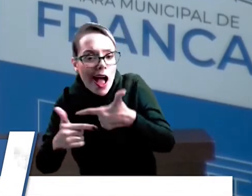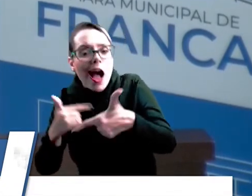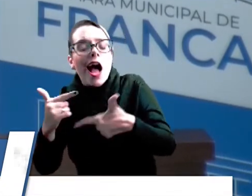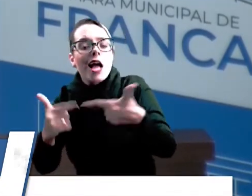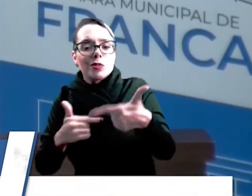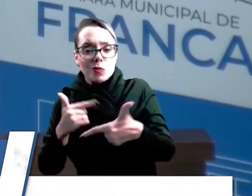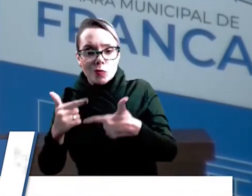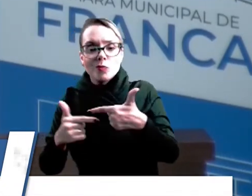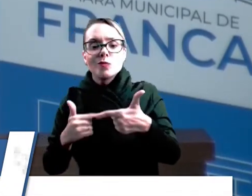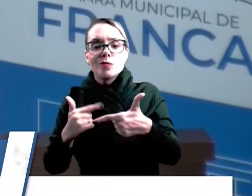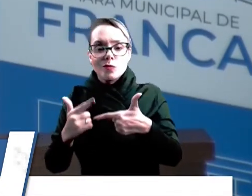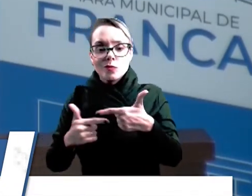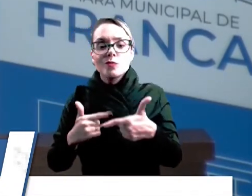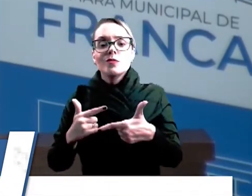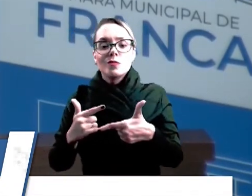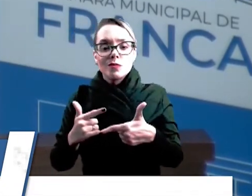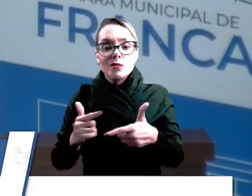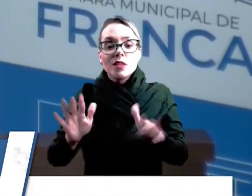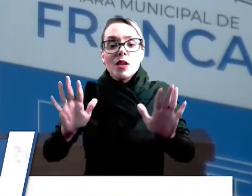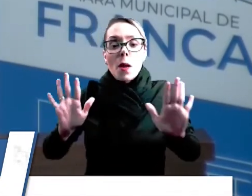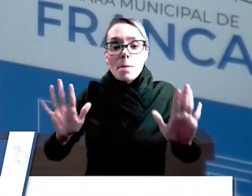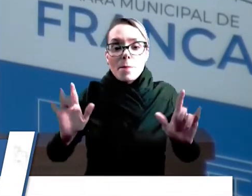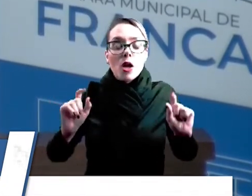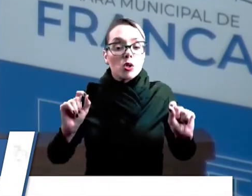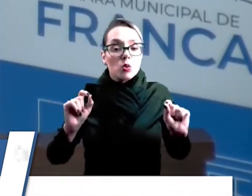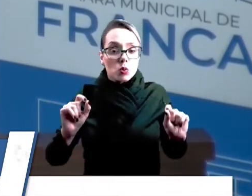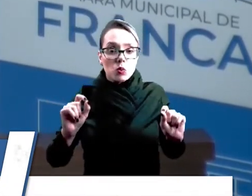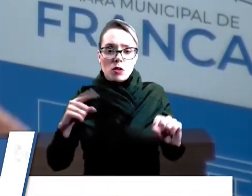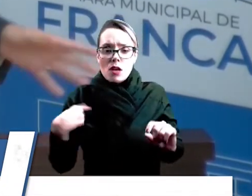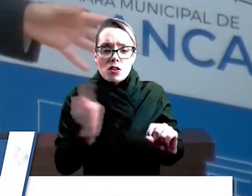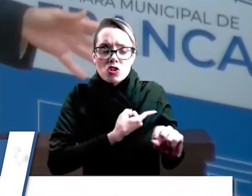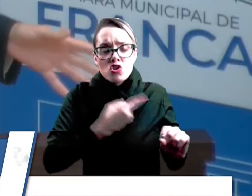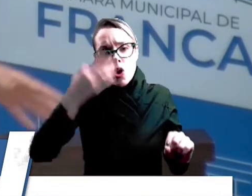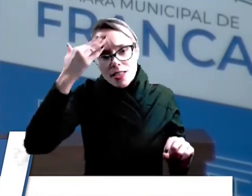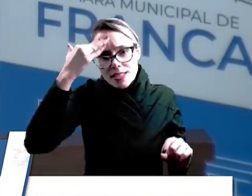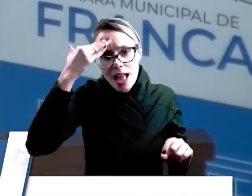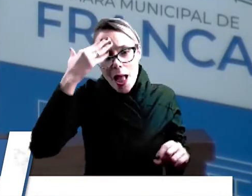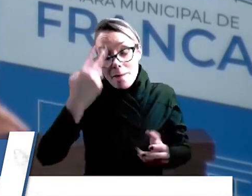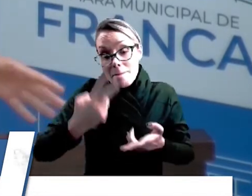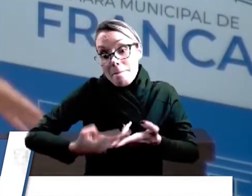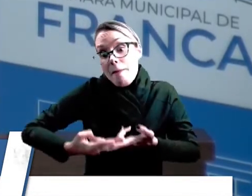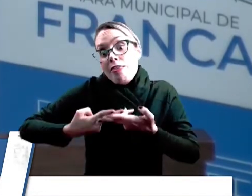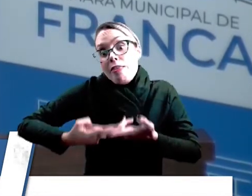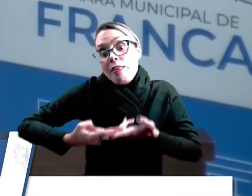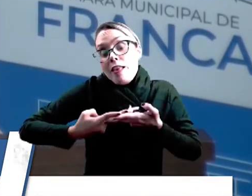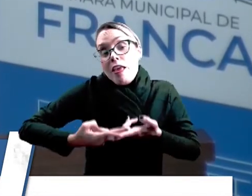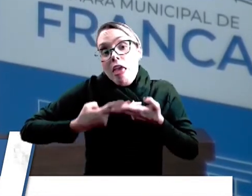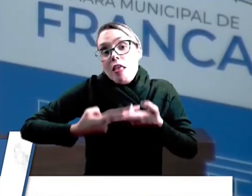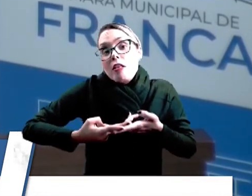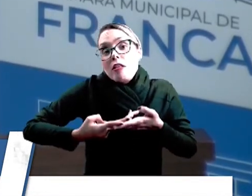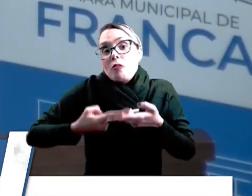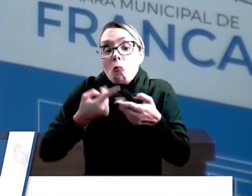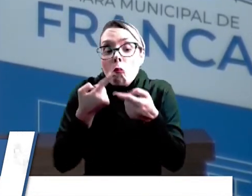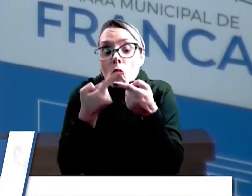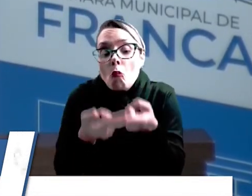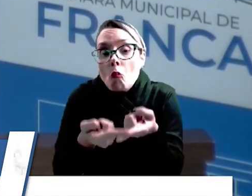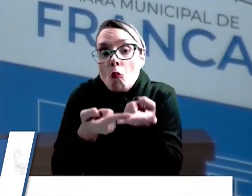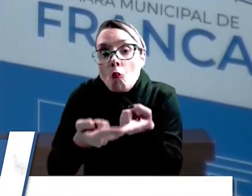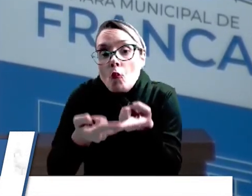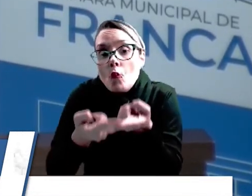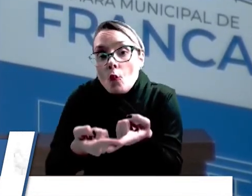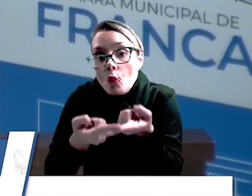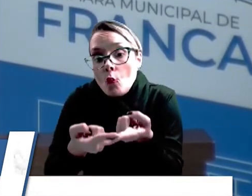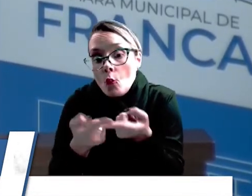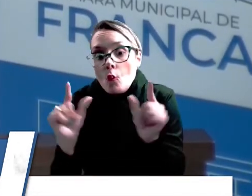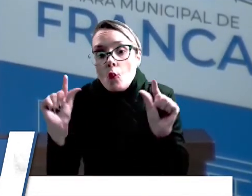vezes a paciência de quem precisa do serviço é curta, né? Não entende como funciona as coisas aqui, a gente é cobrado. E eu